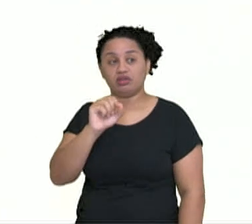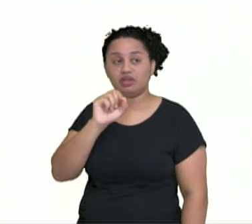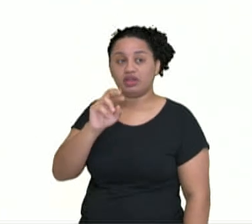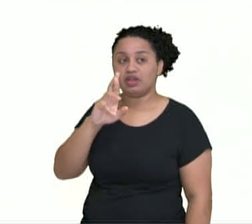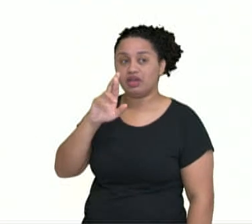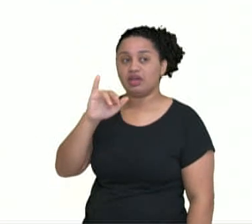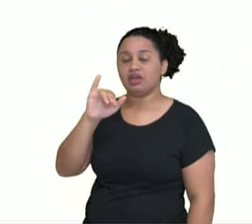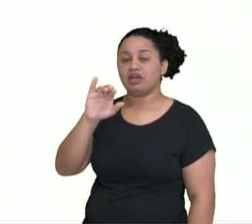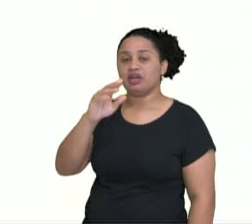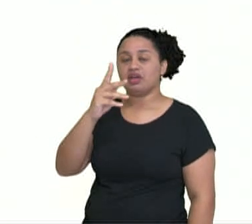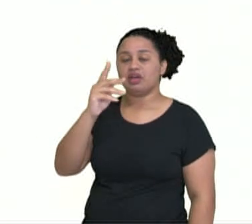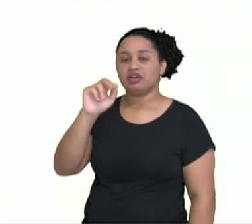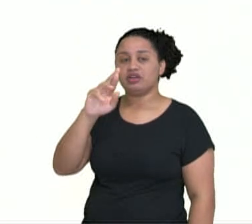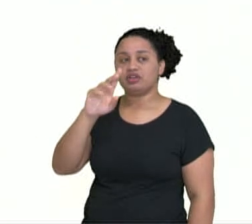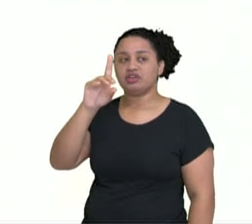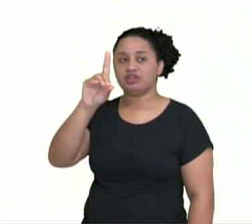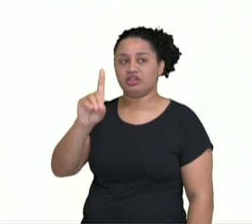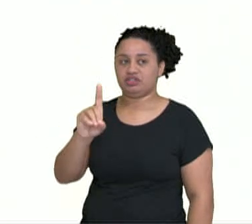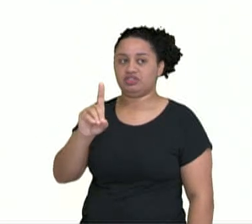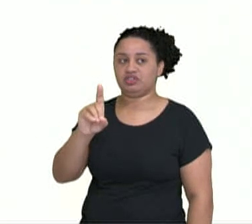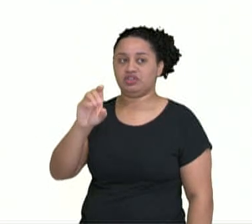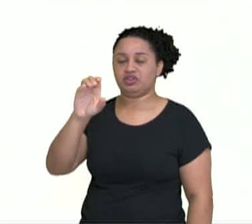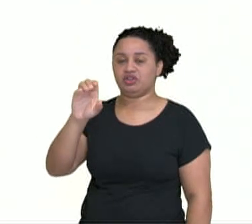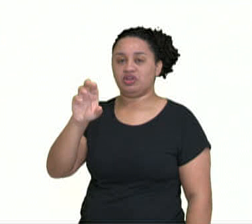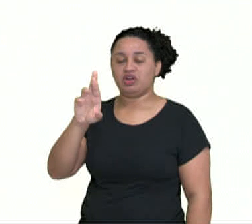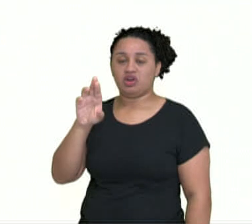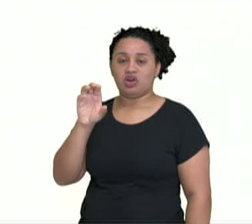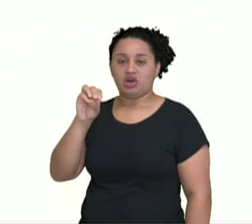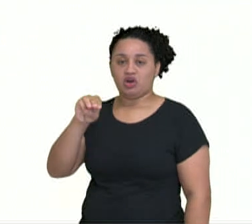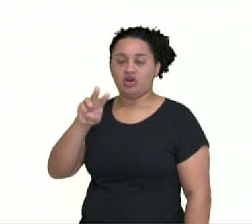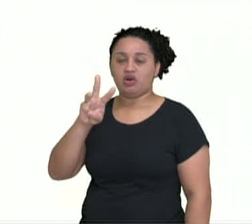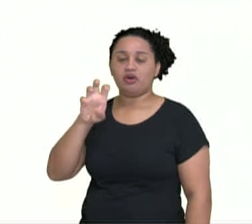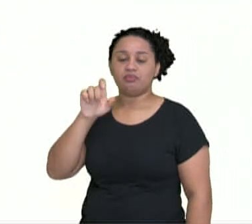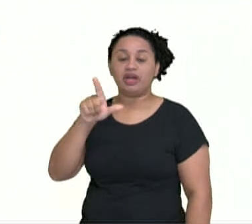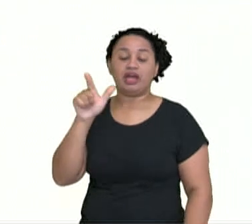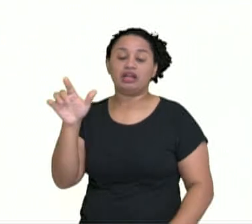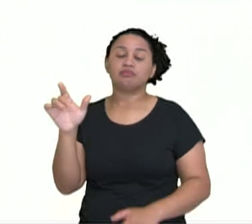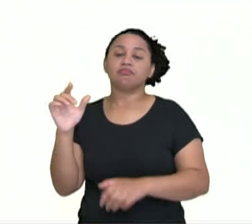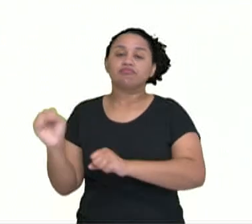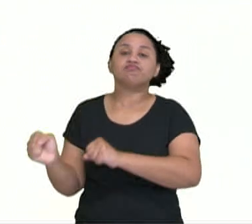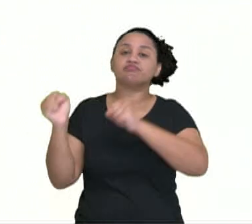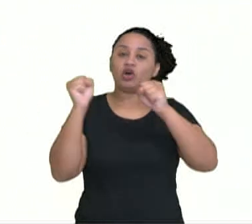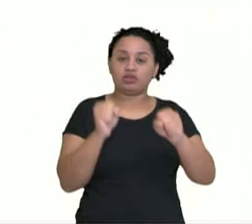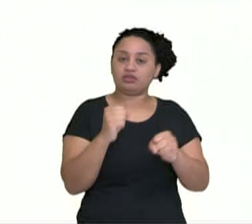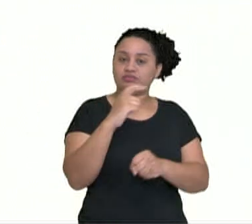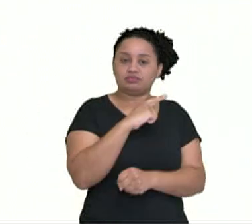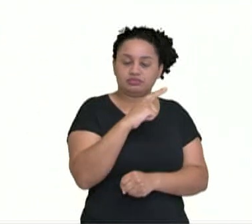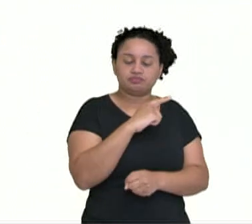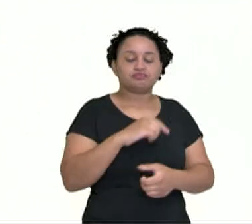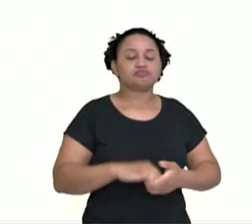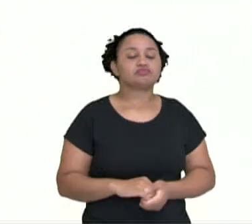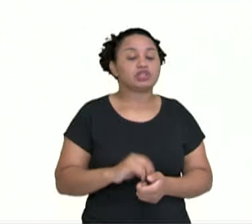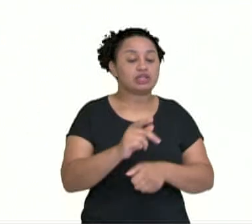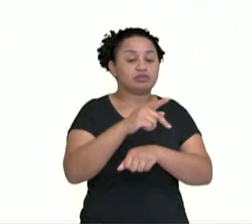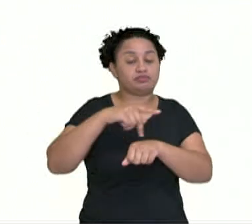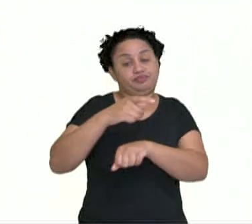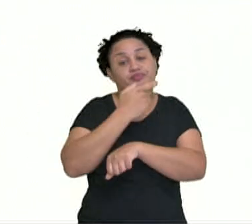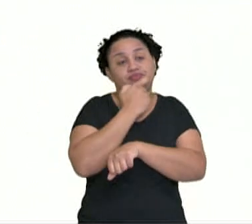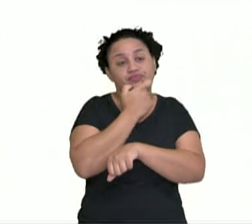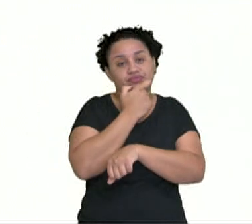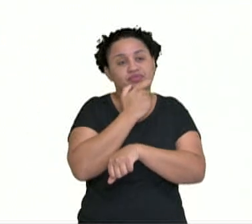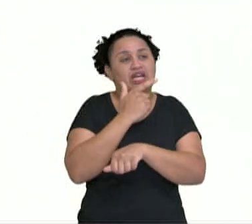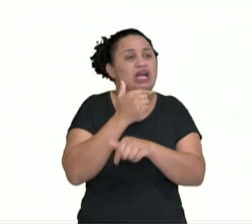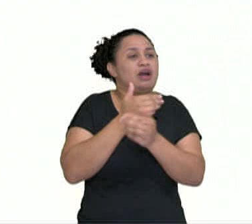vai assumir o poder. Mas olha só, quando o filho dele assume o poder da Inglaterra, ele vai